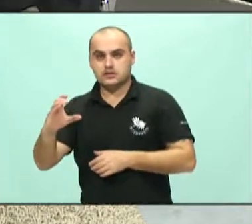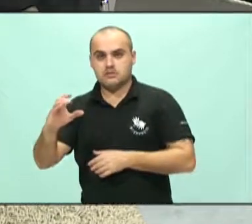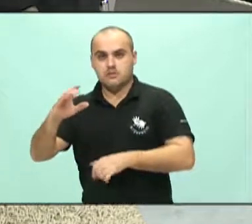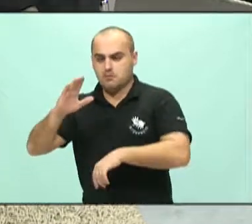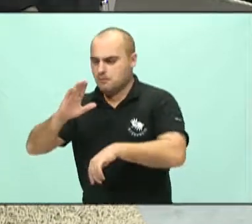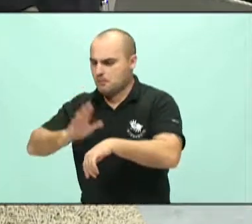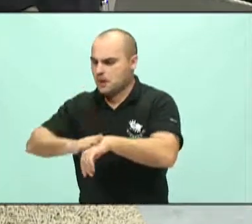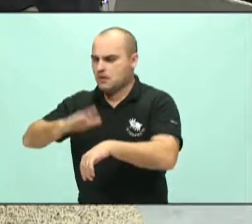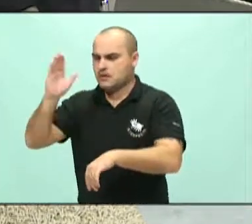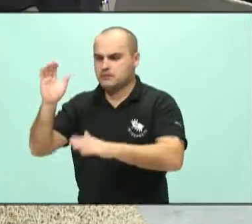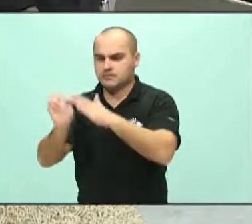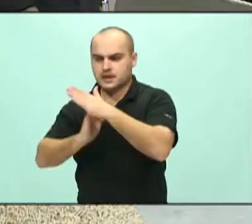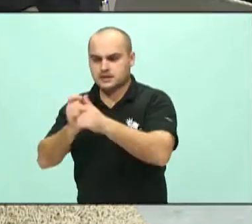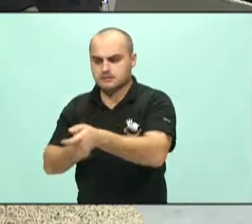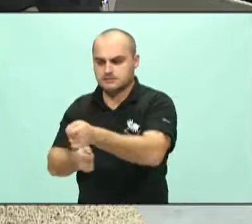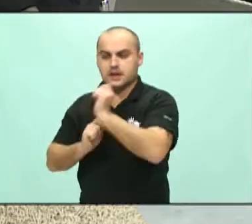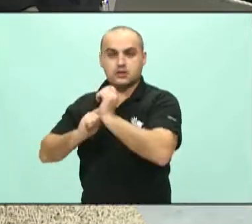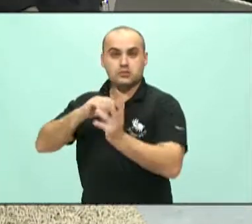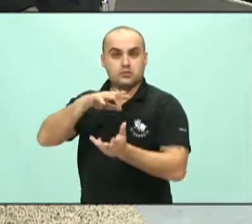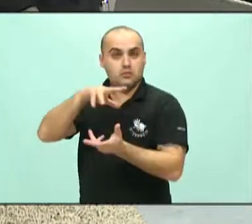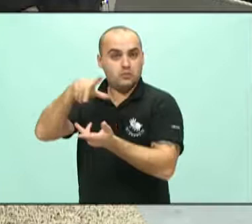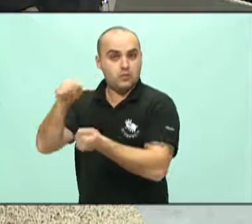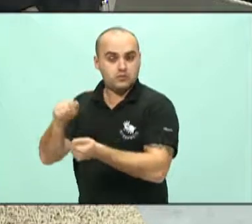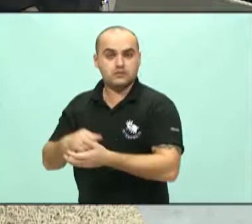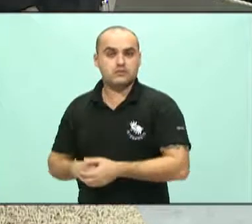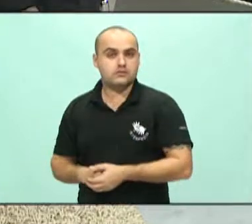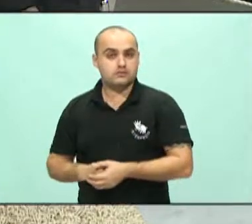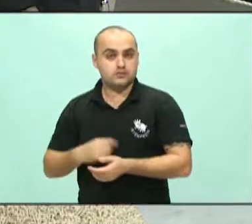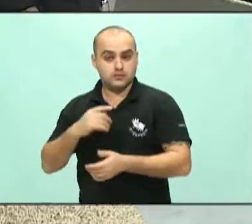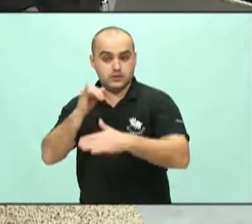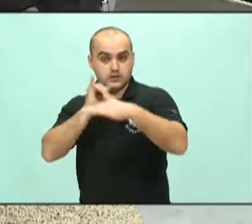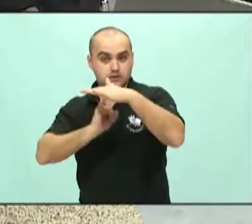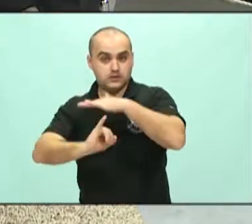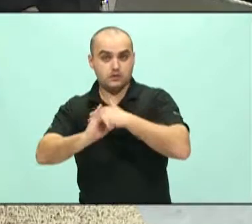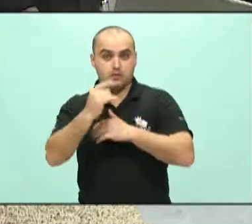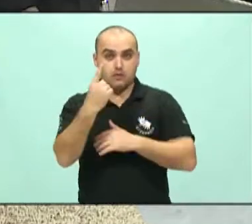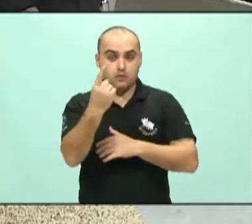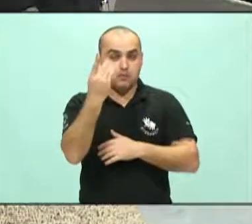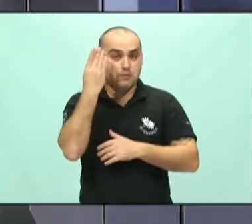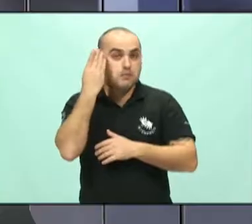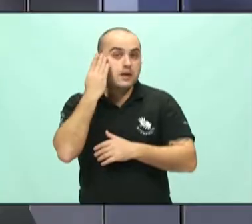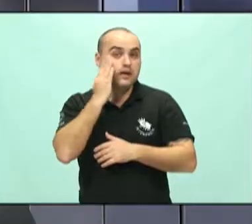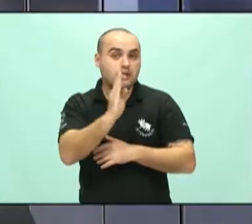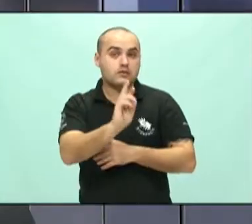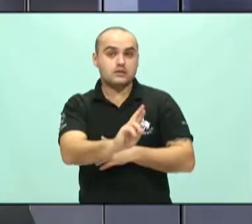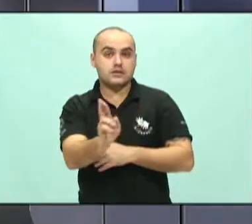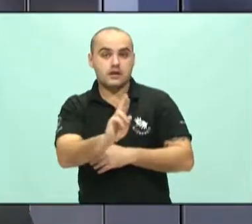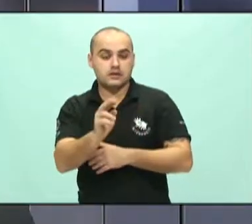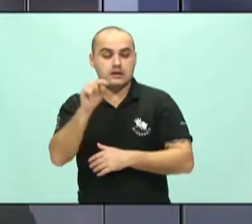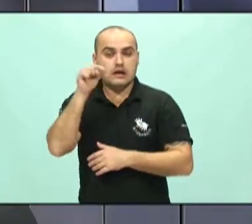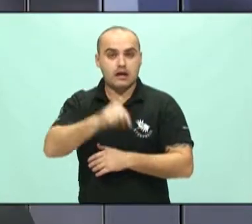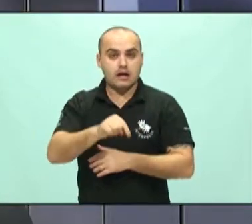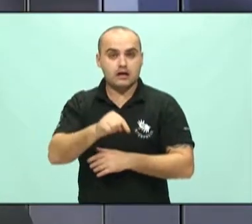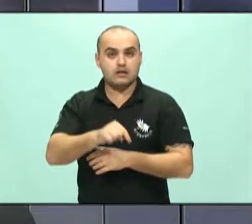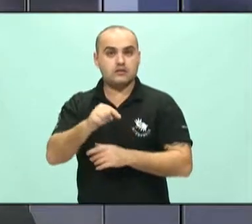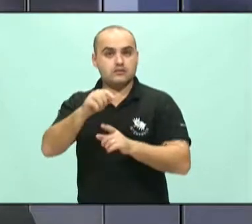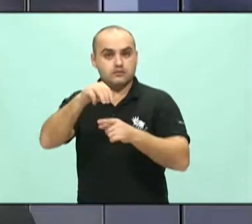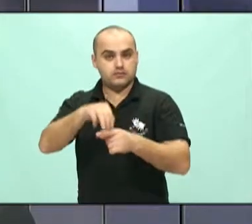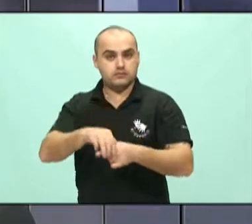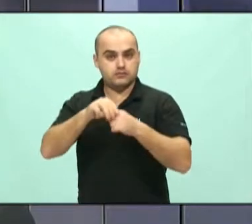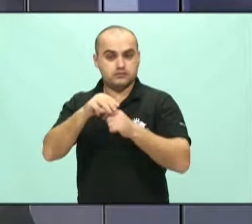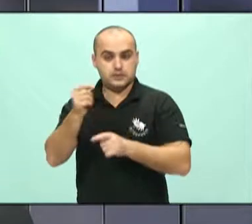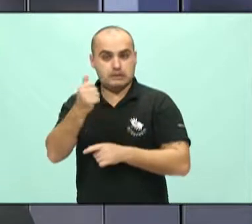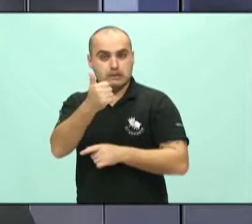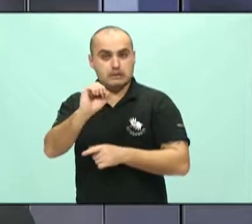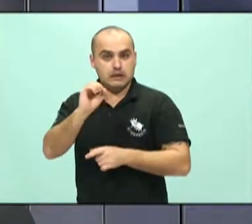mundo, com investimento anunciado de R$1 bilhão aqui no município ao longo desses próximos 10